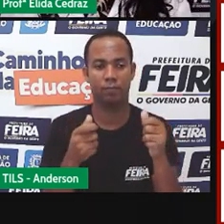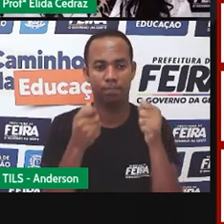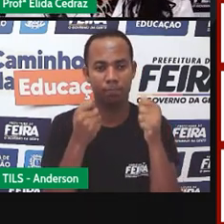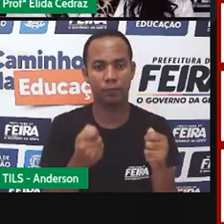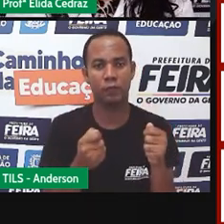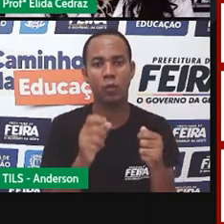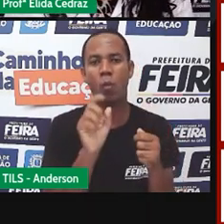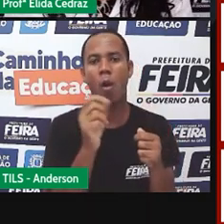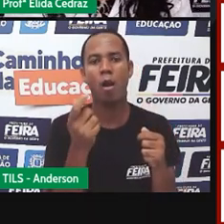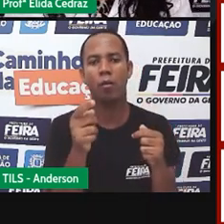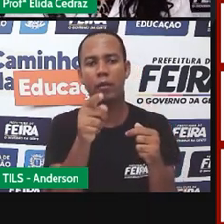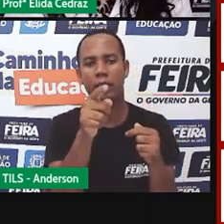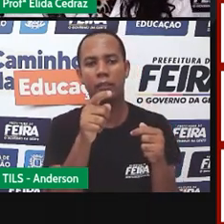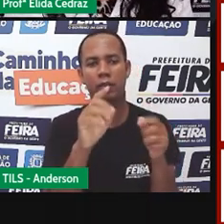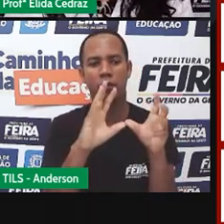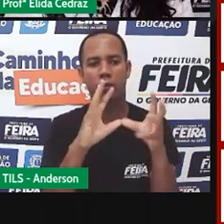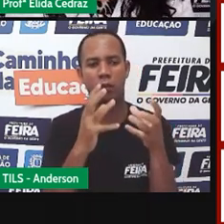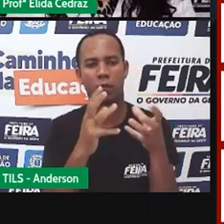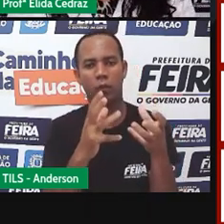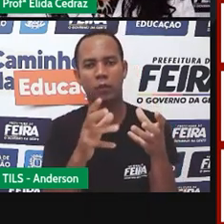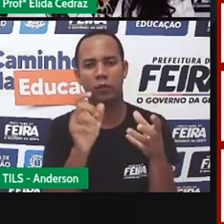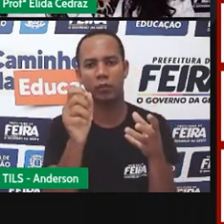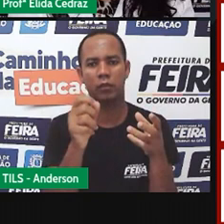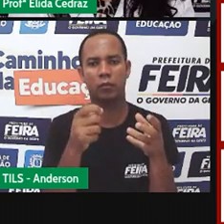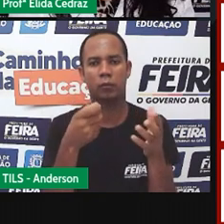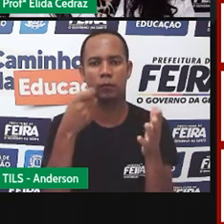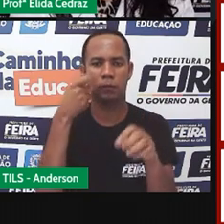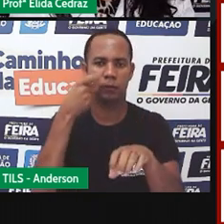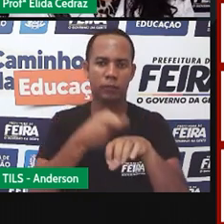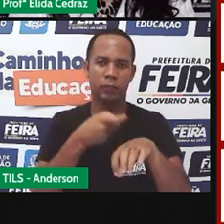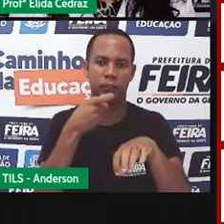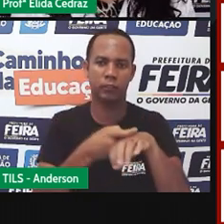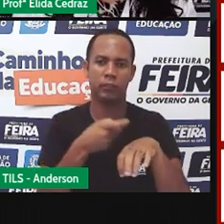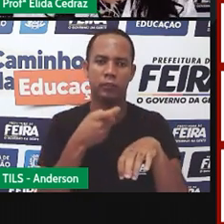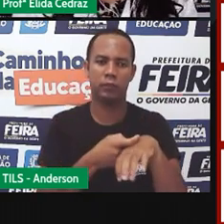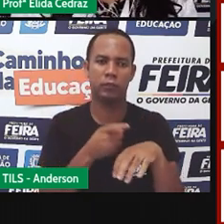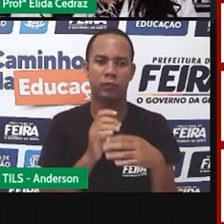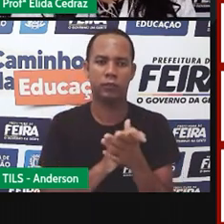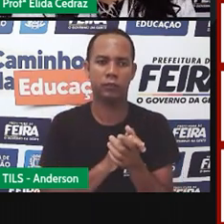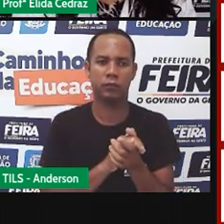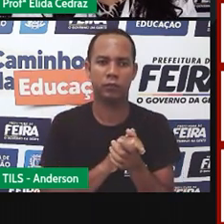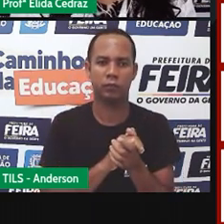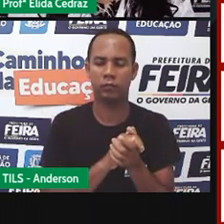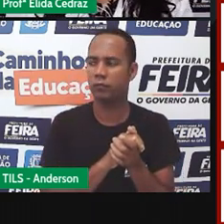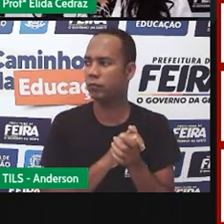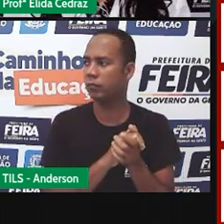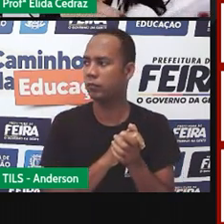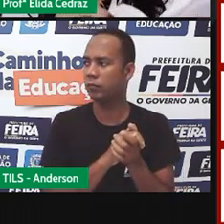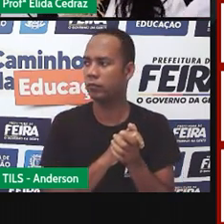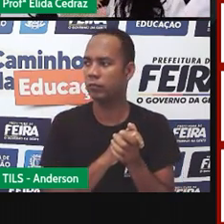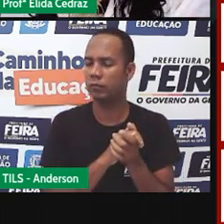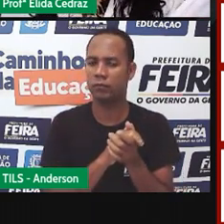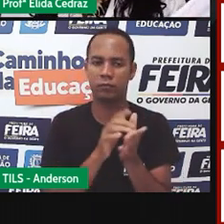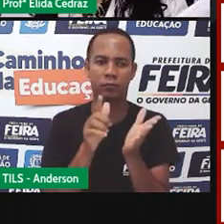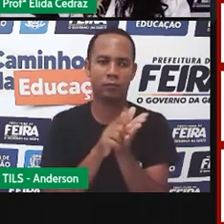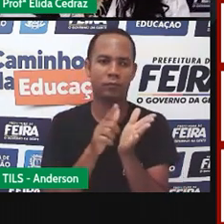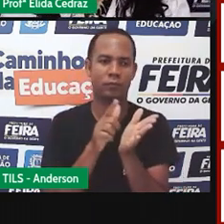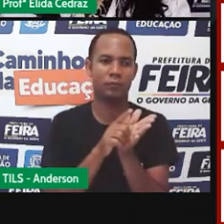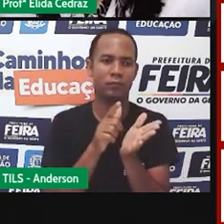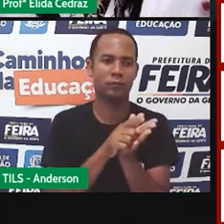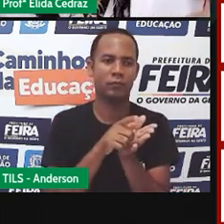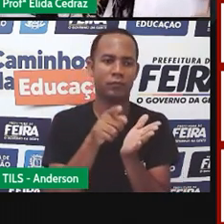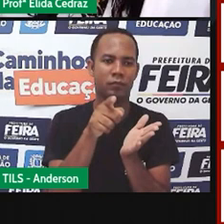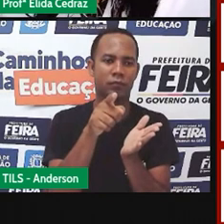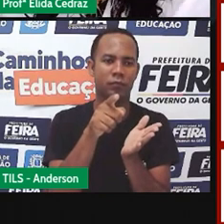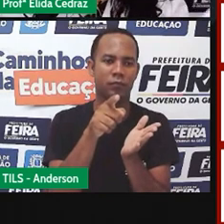resistente. O guardanapo, ele é feito de papel. E